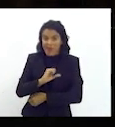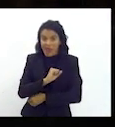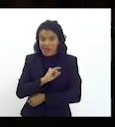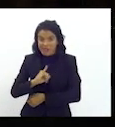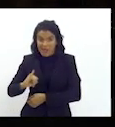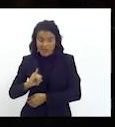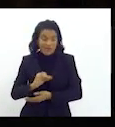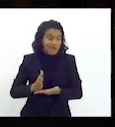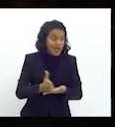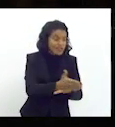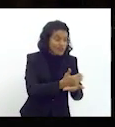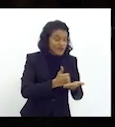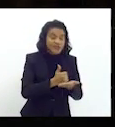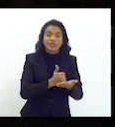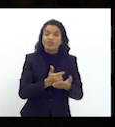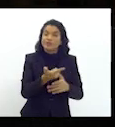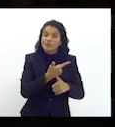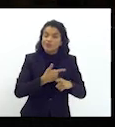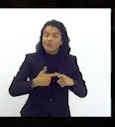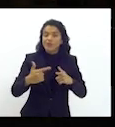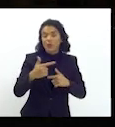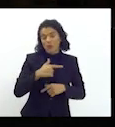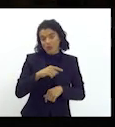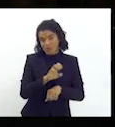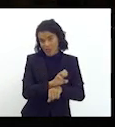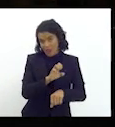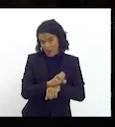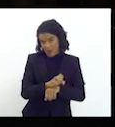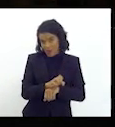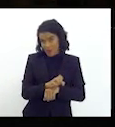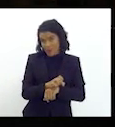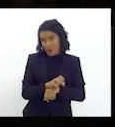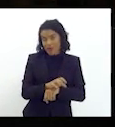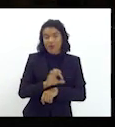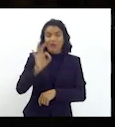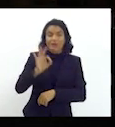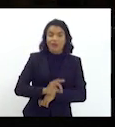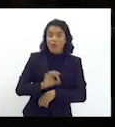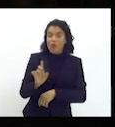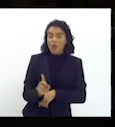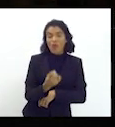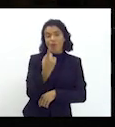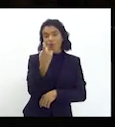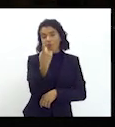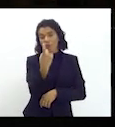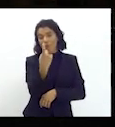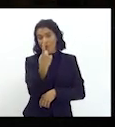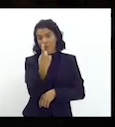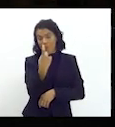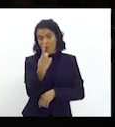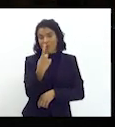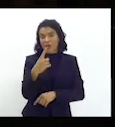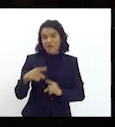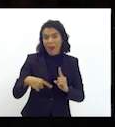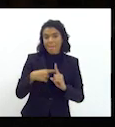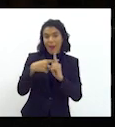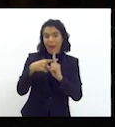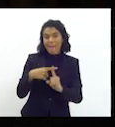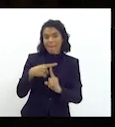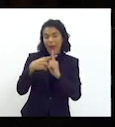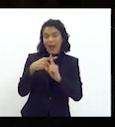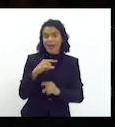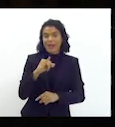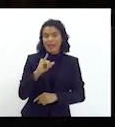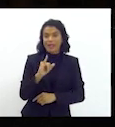dividir com o estado E como vai ser o malico tão única que ainda vai somar com o CBS